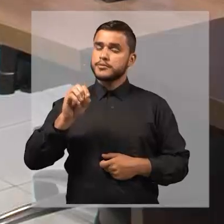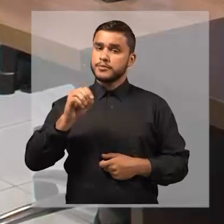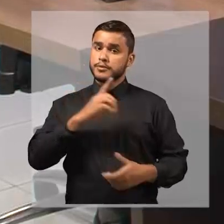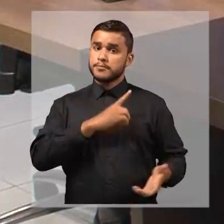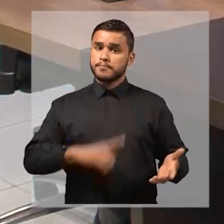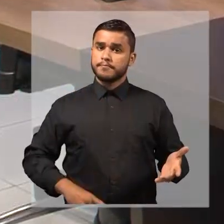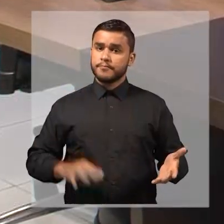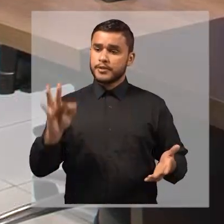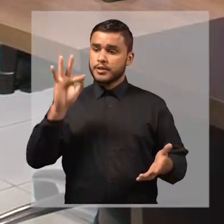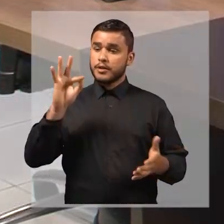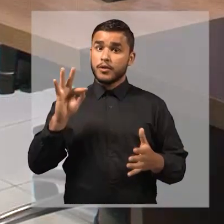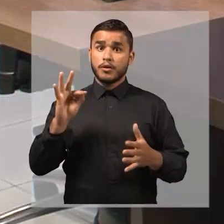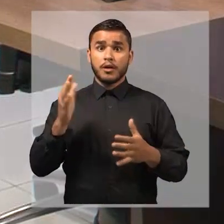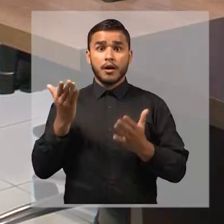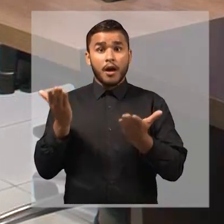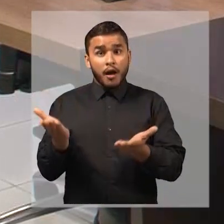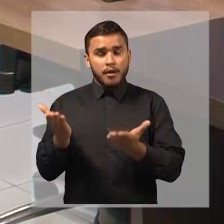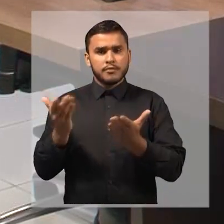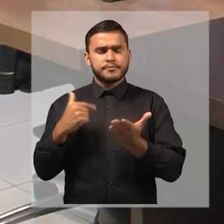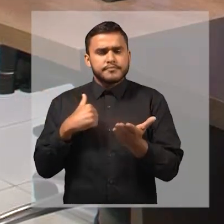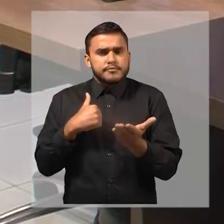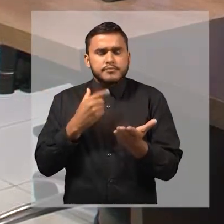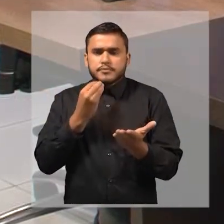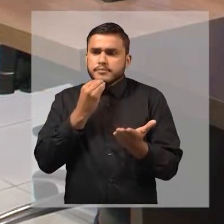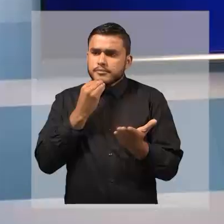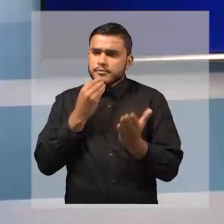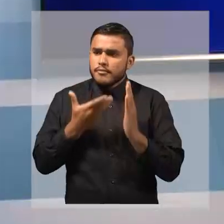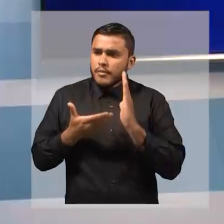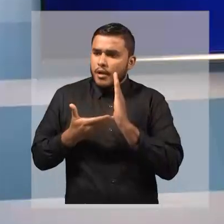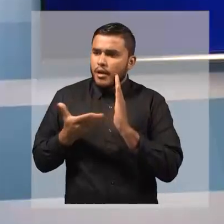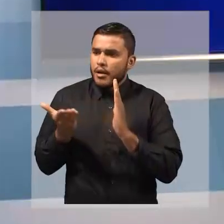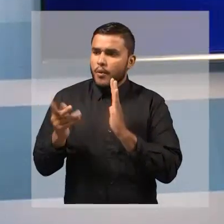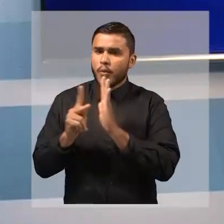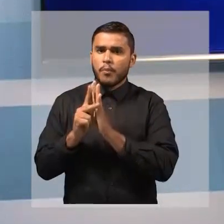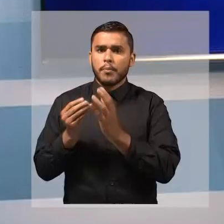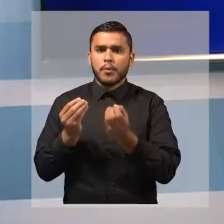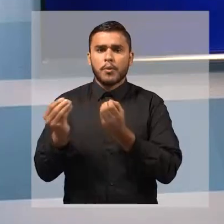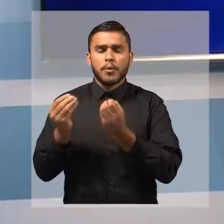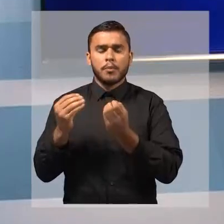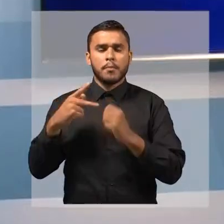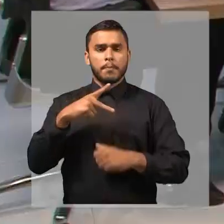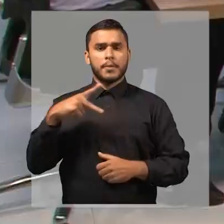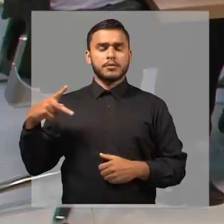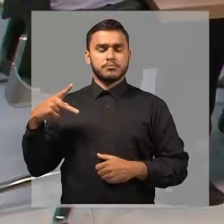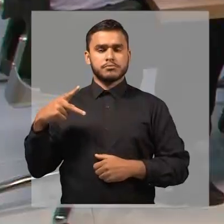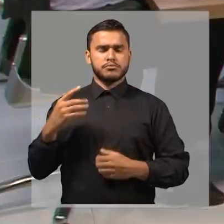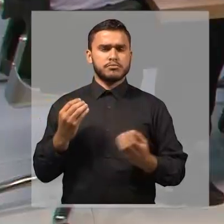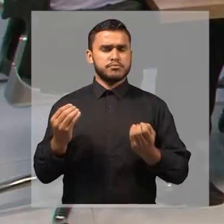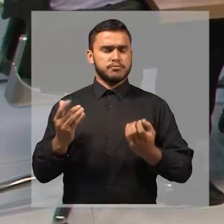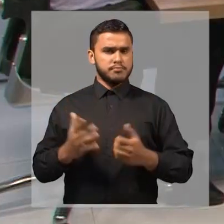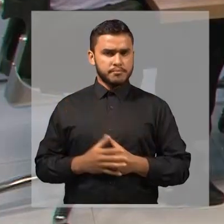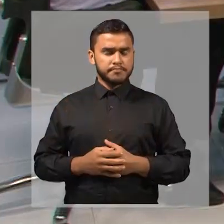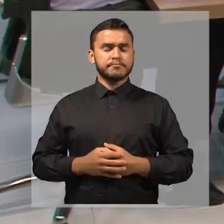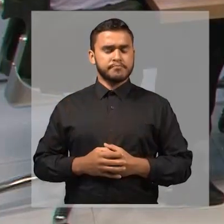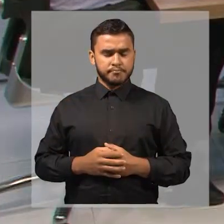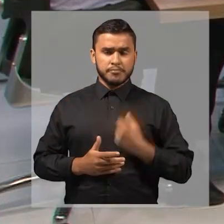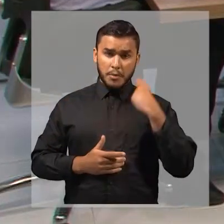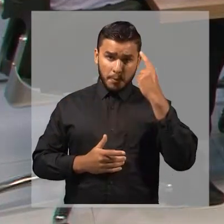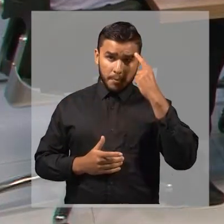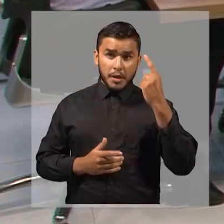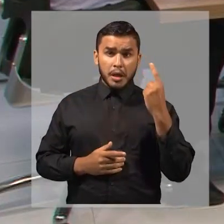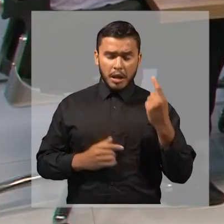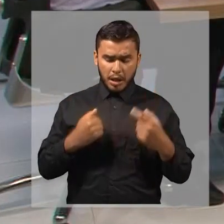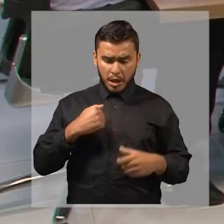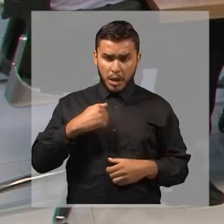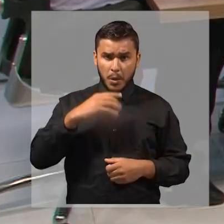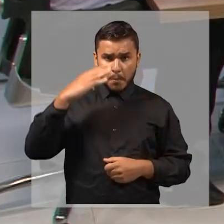O discurso que o presidente Bolsonaro insiste, ainda como se estivesse no palanque,